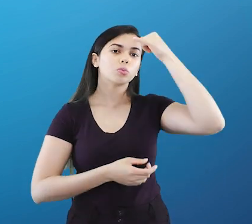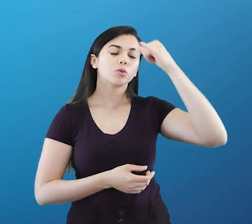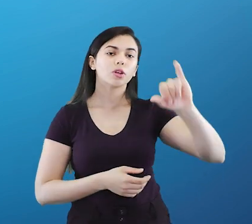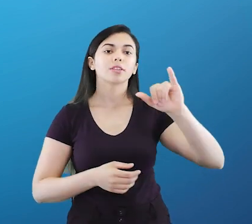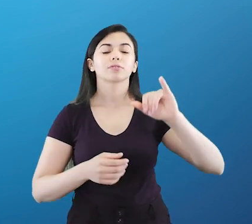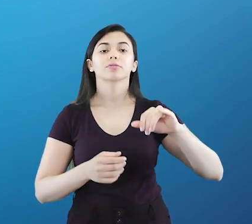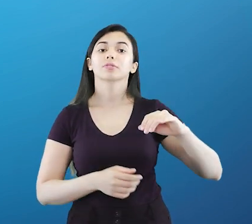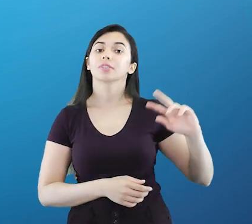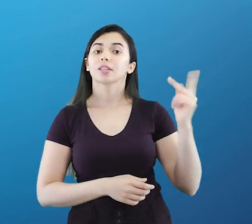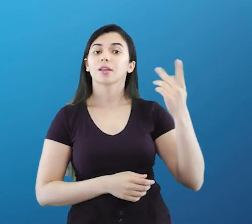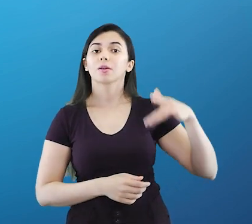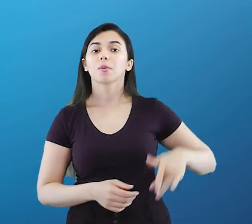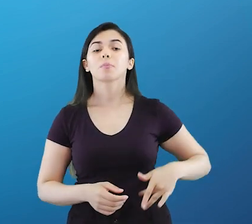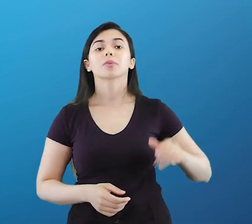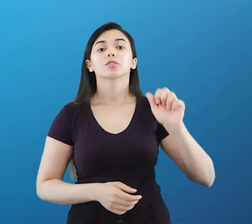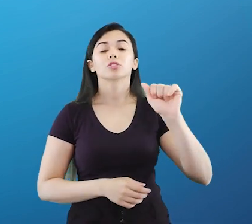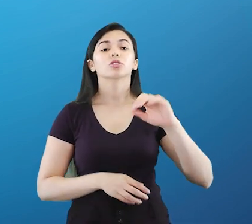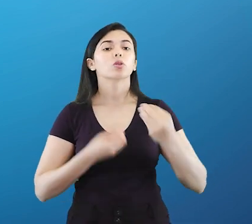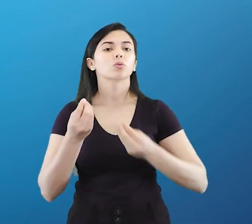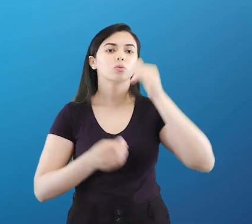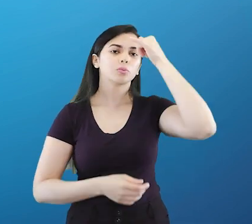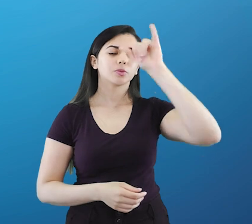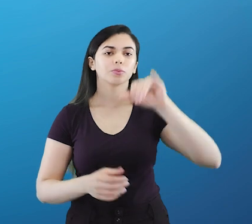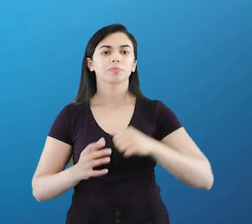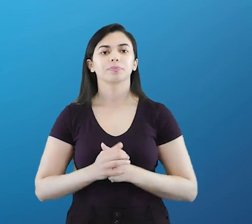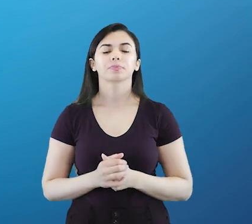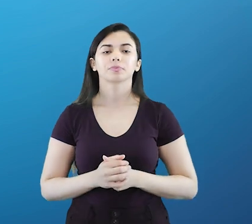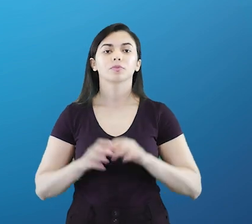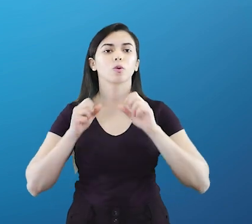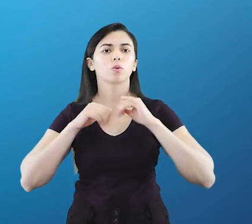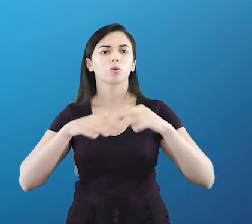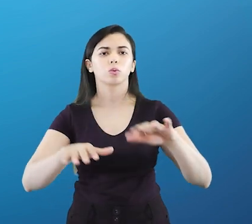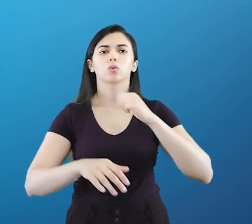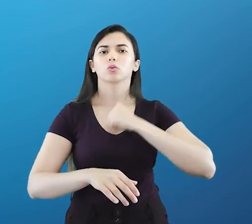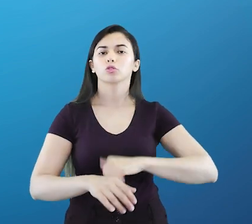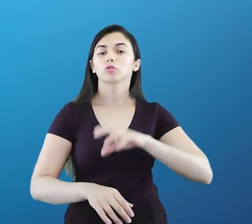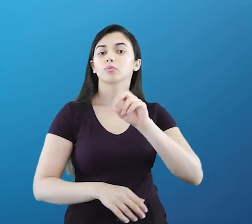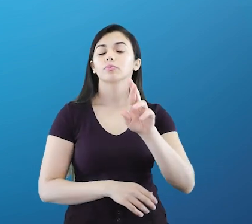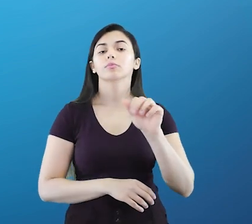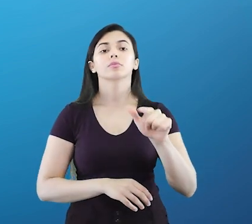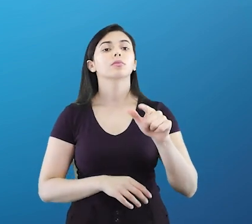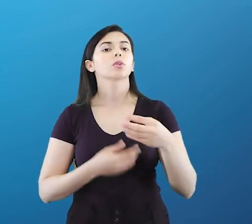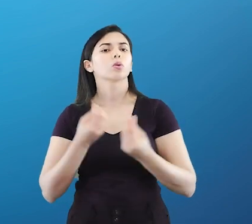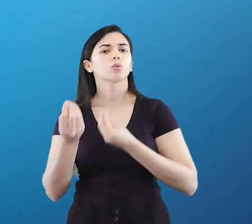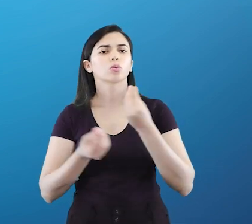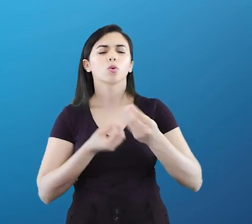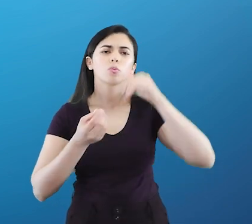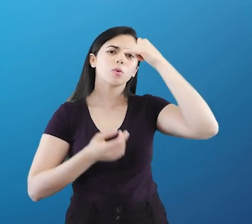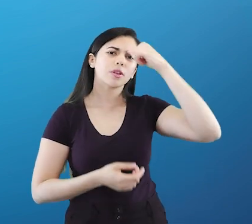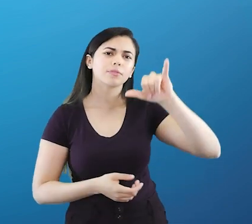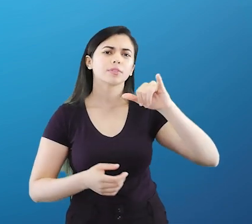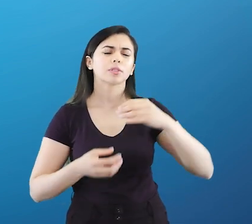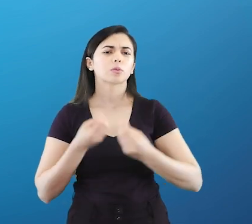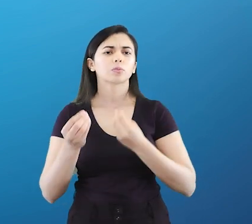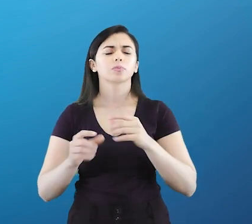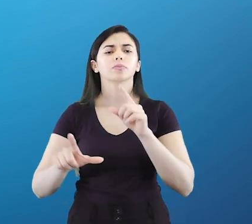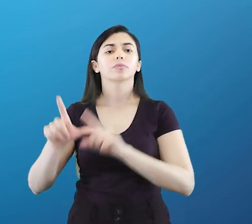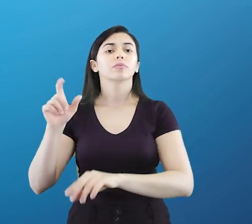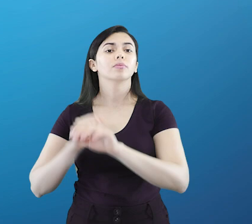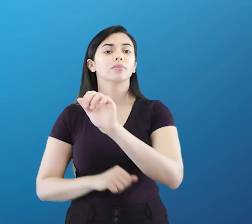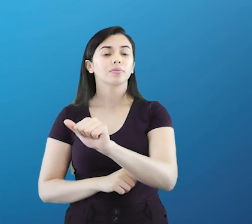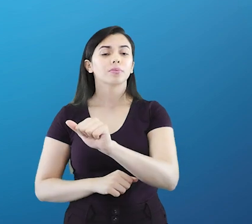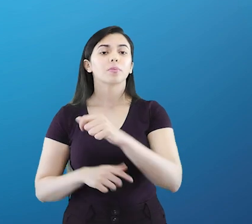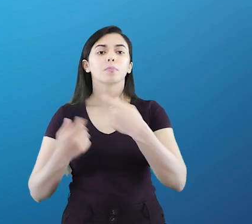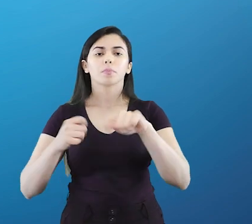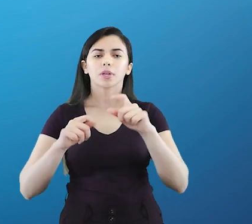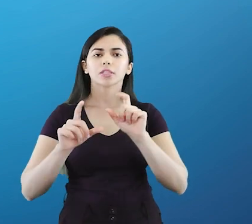propagação da hepatite A nessas áreas? Lembrando que aqui estamos falando da transmissão fecal-oral. Qual é a forma de prevenção? Tratamento de